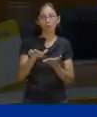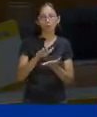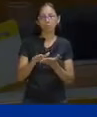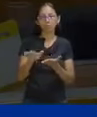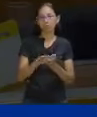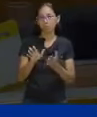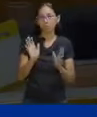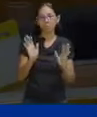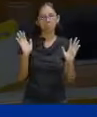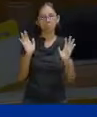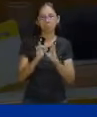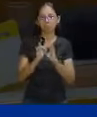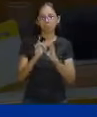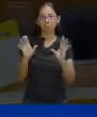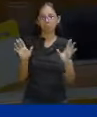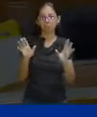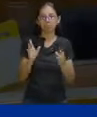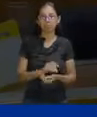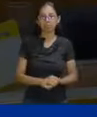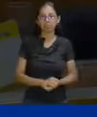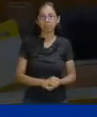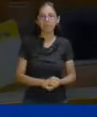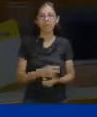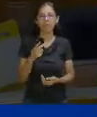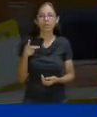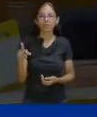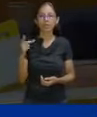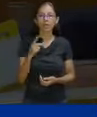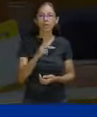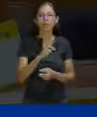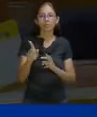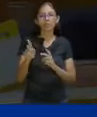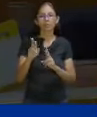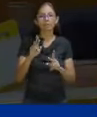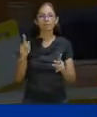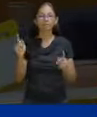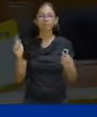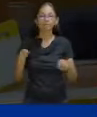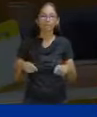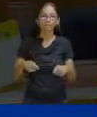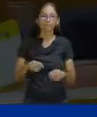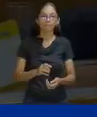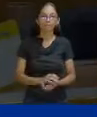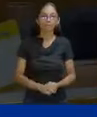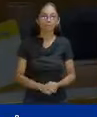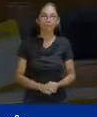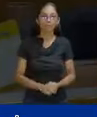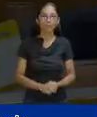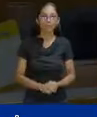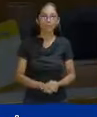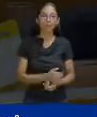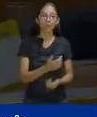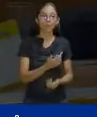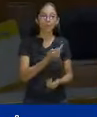trazer santinho para poder fazer a propaganda, etc., funciona como se fosse a mídia eletrônica, no sentido